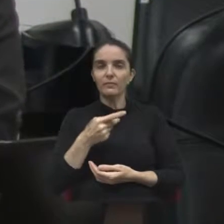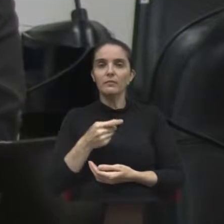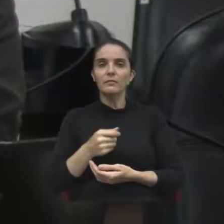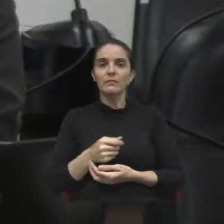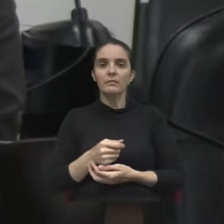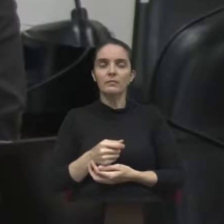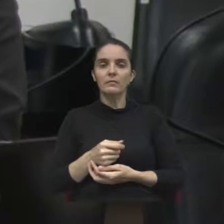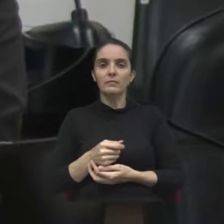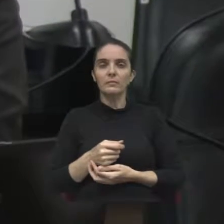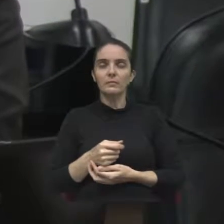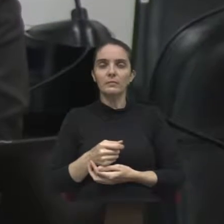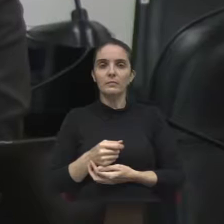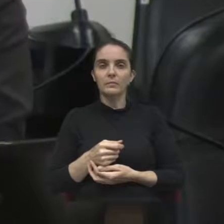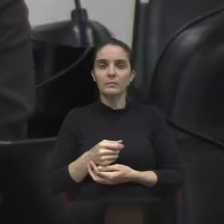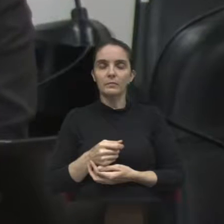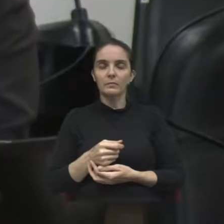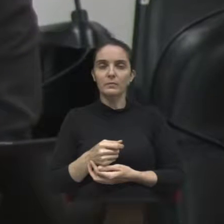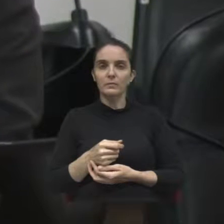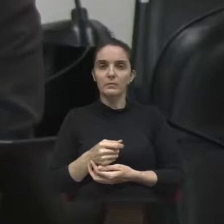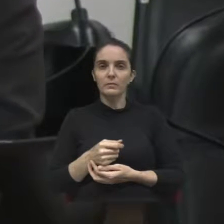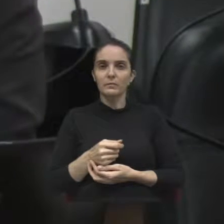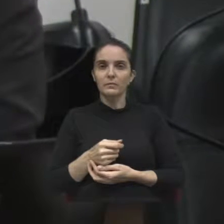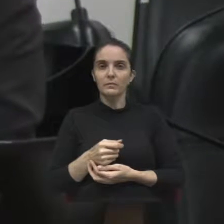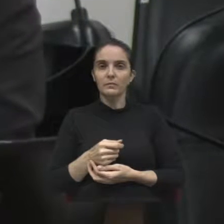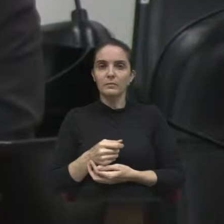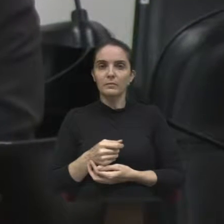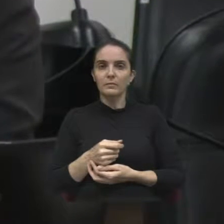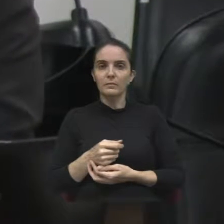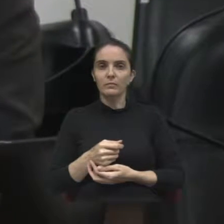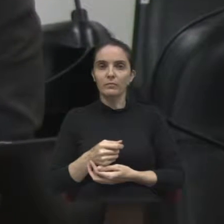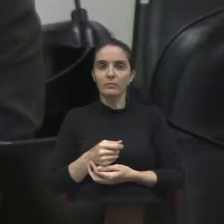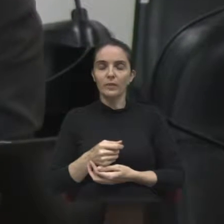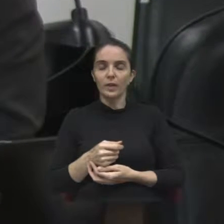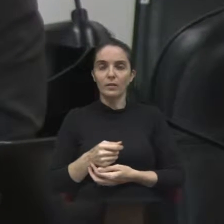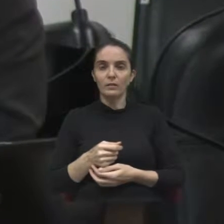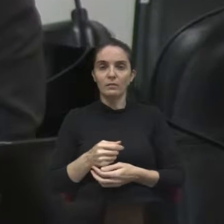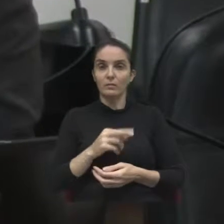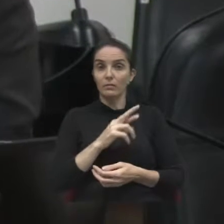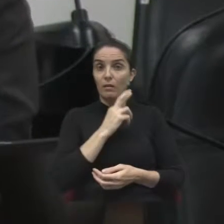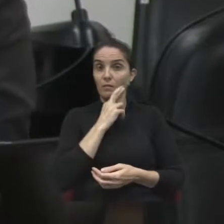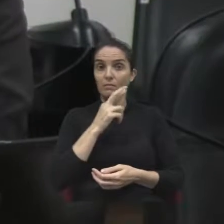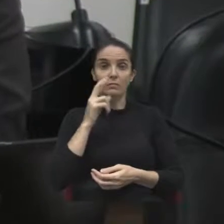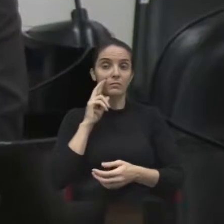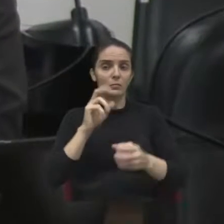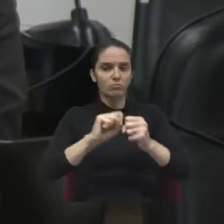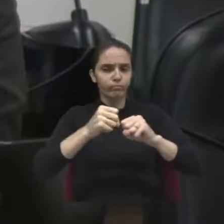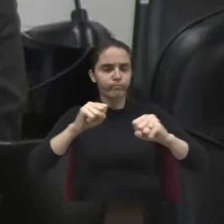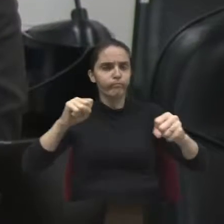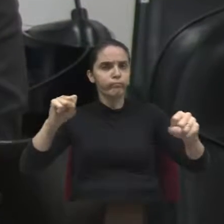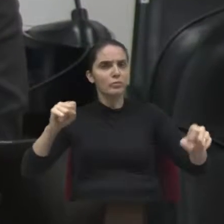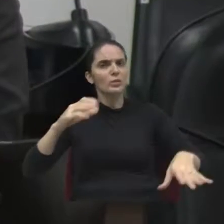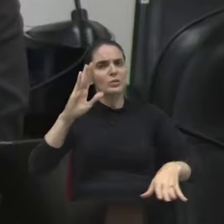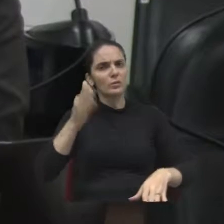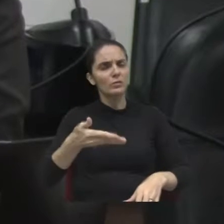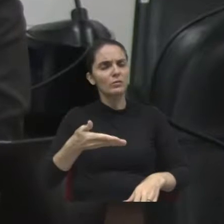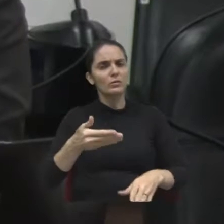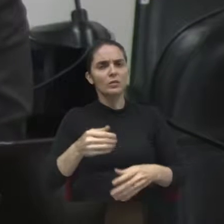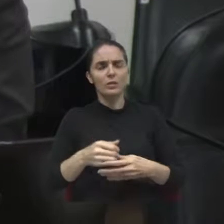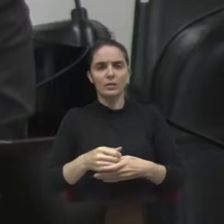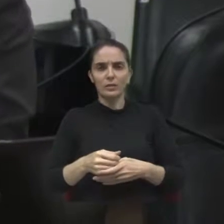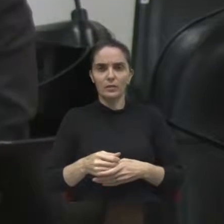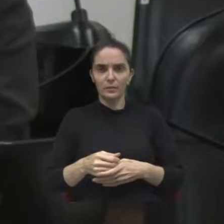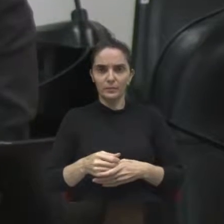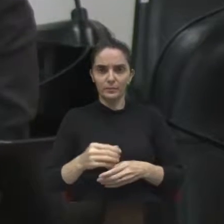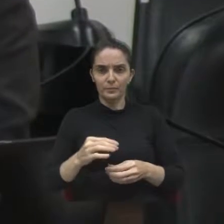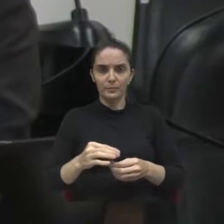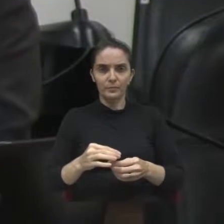grandes, os grandes fast foods que já aboliram a distribuição